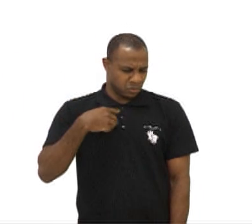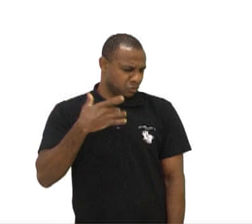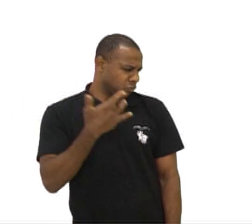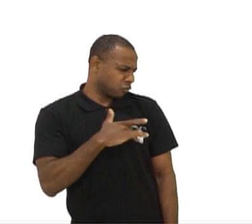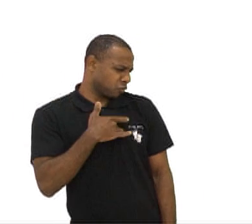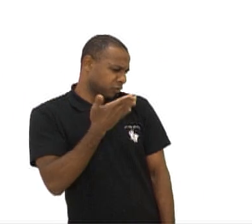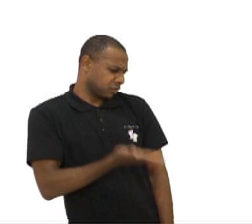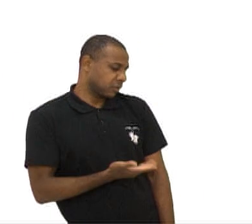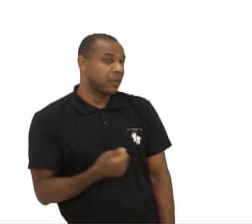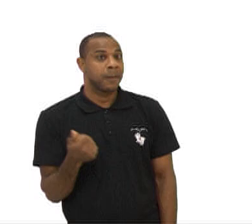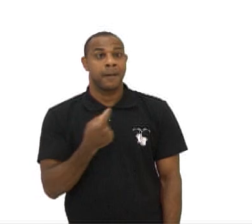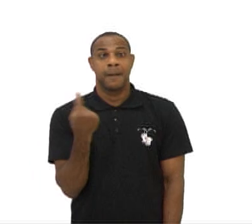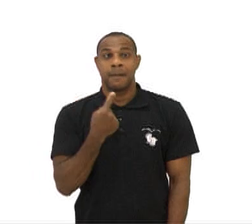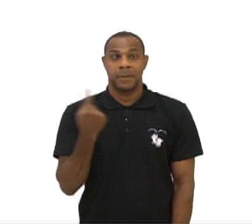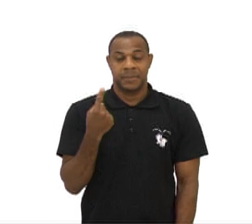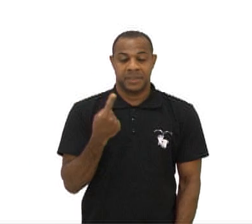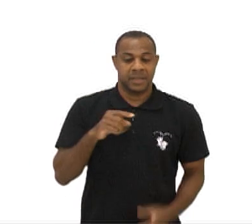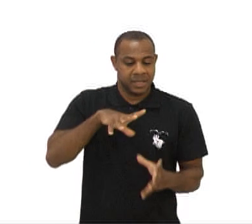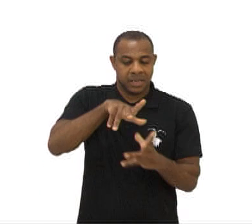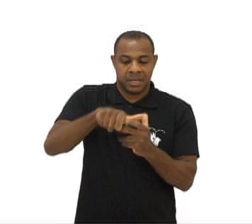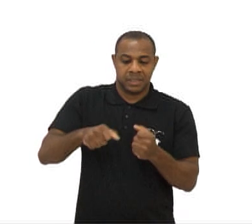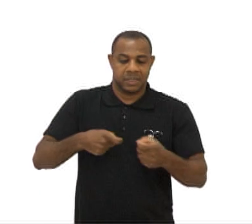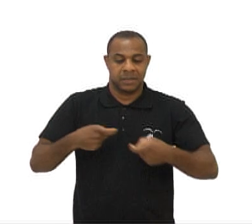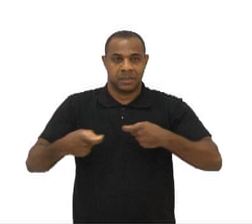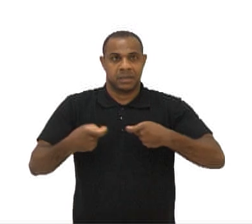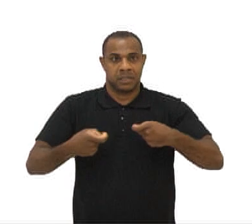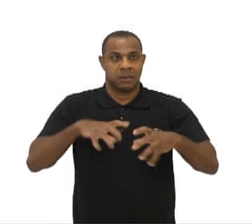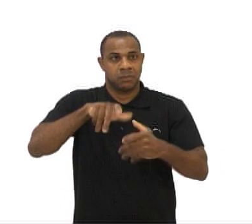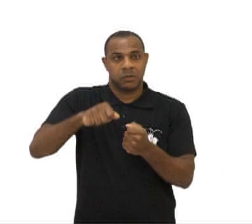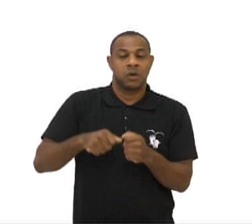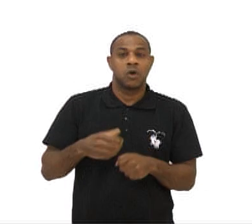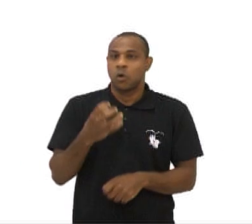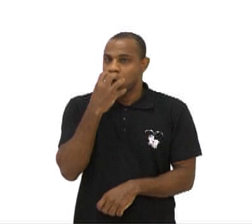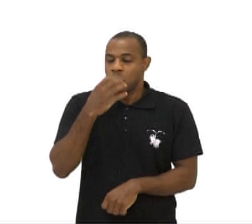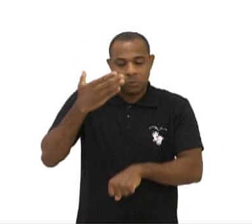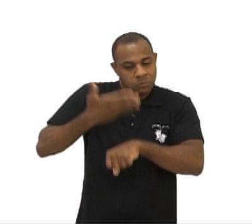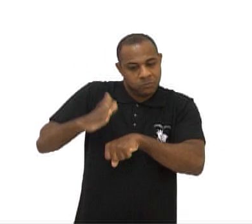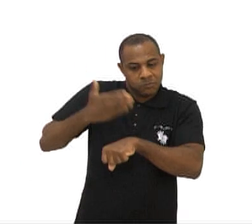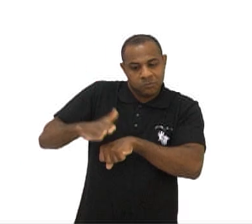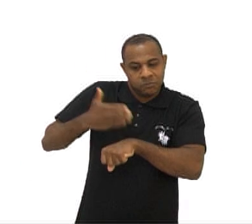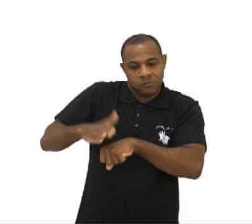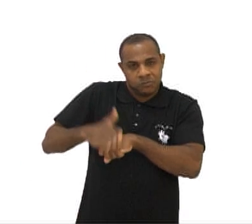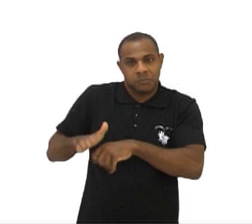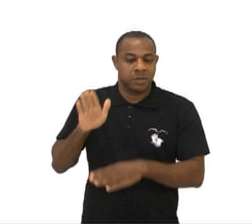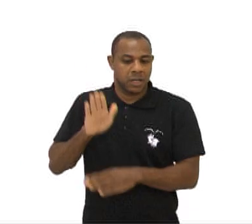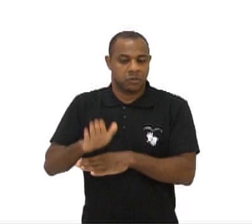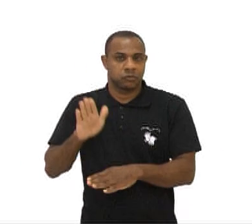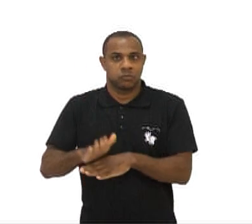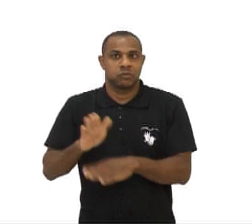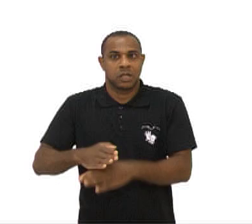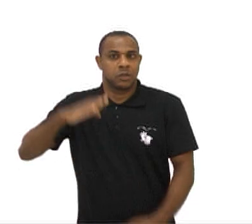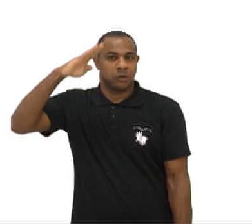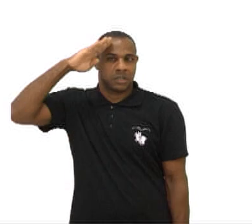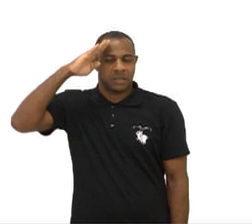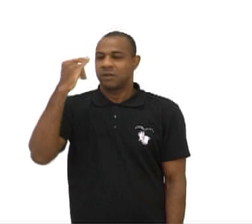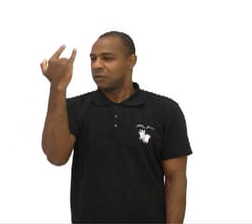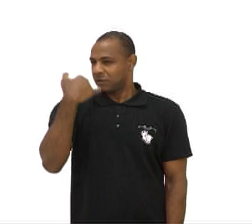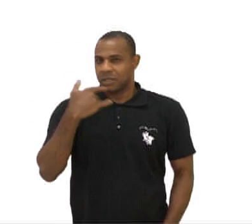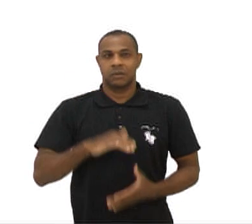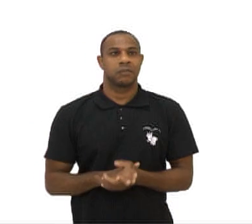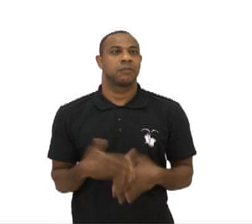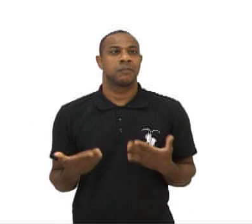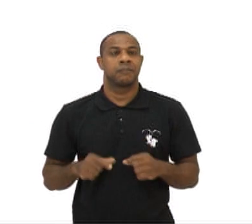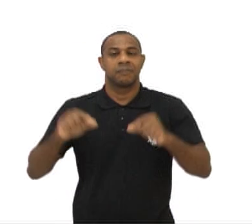Guerra Mundial, cães começaram a ser treinados na Alemanha para guiar soldados que ficaram cegos. As